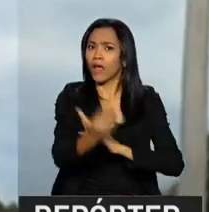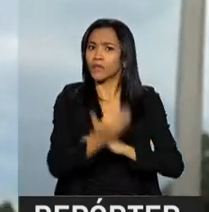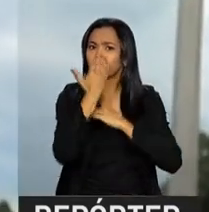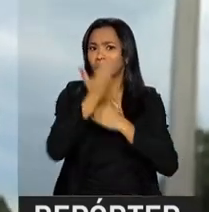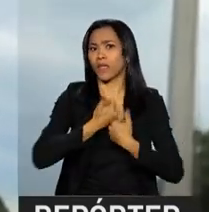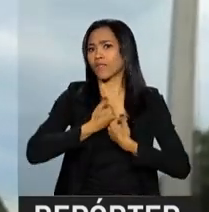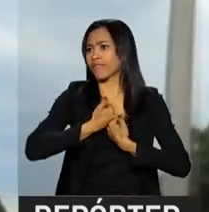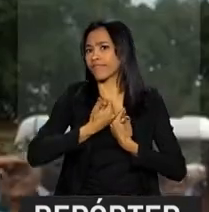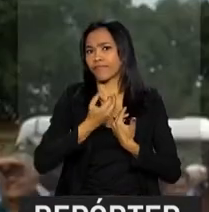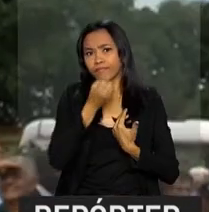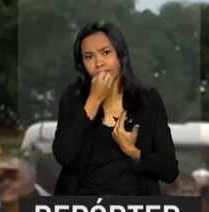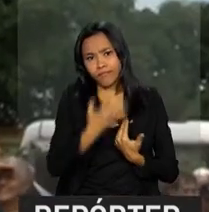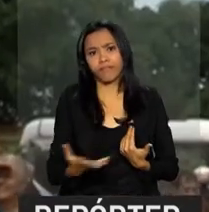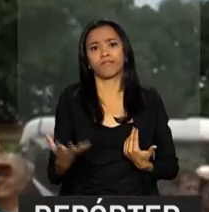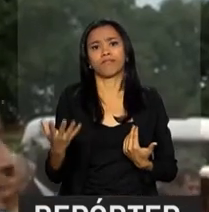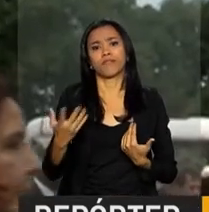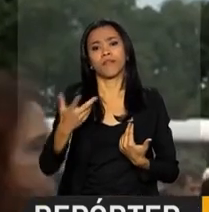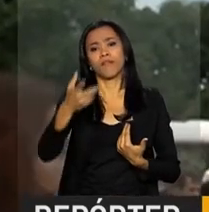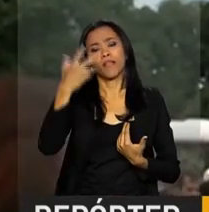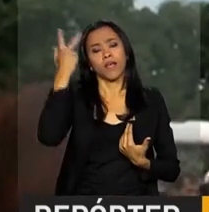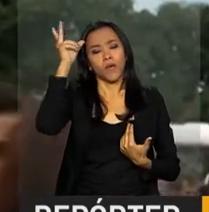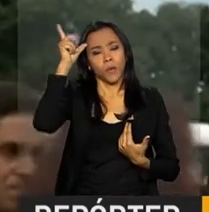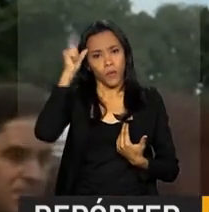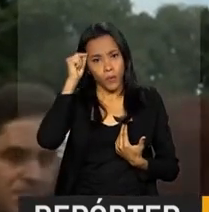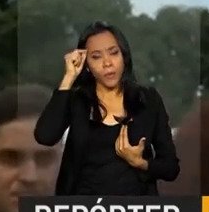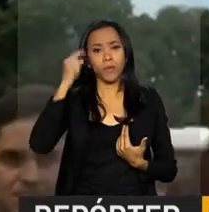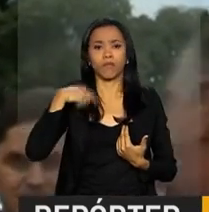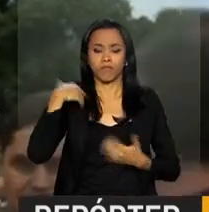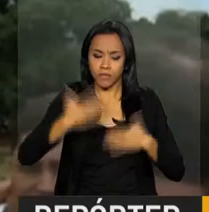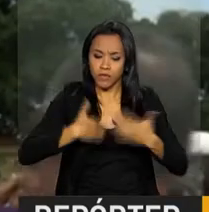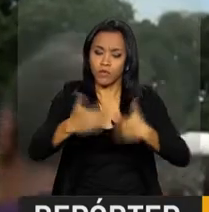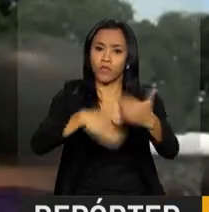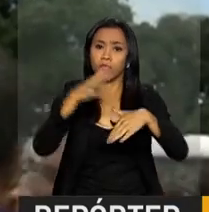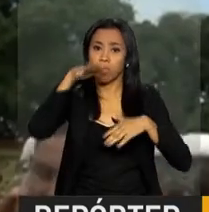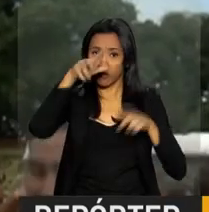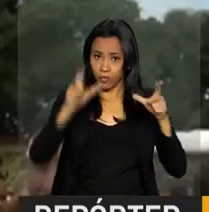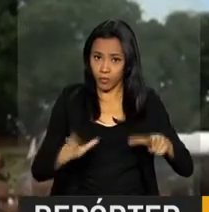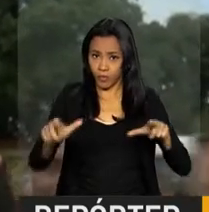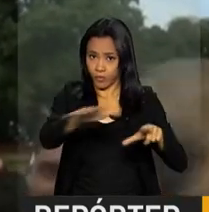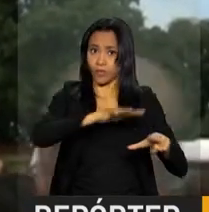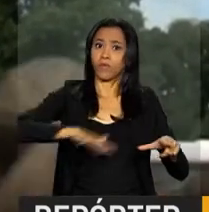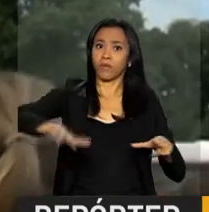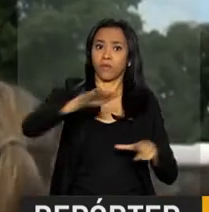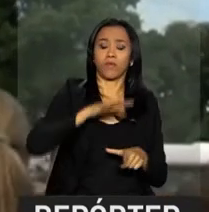de benefícios. Tranquilidade, progresso e,